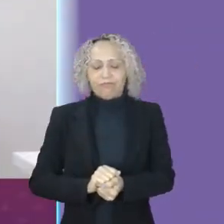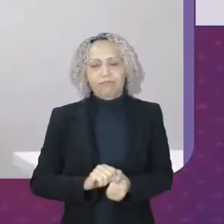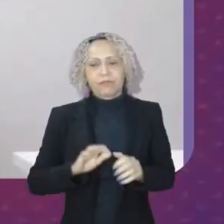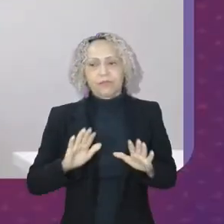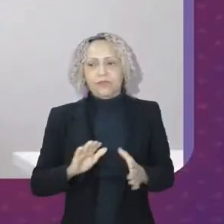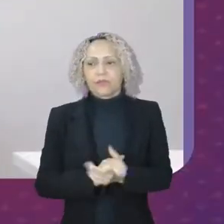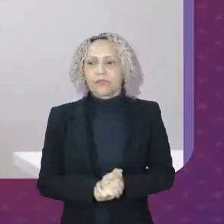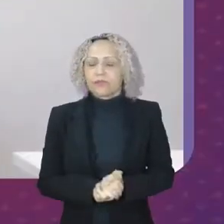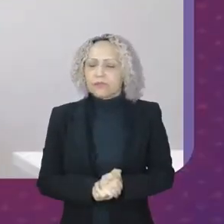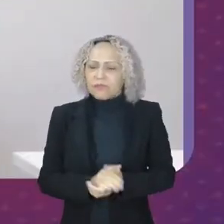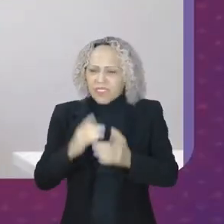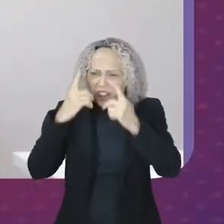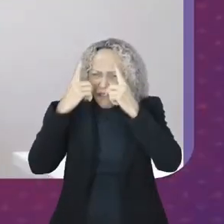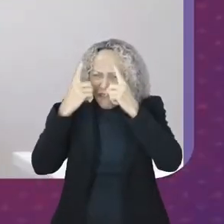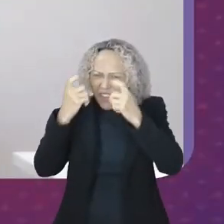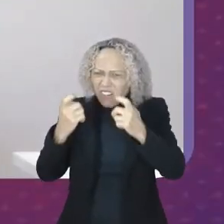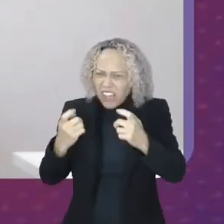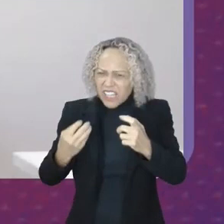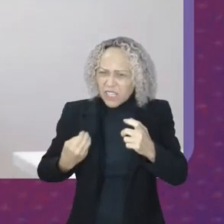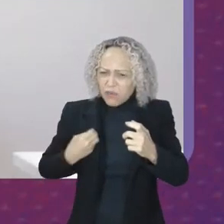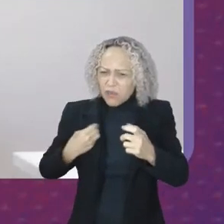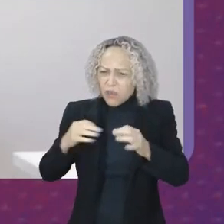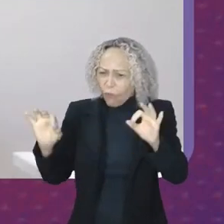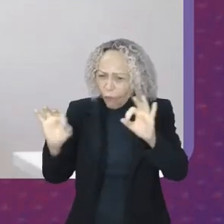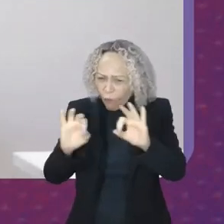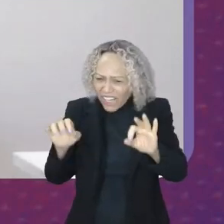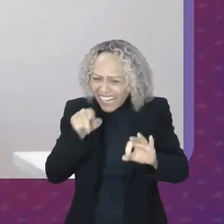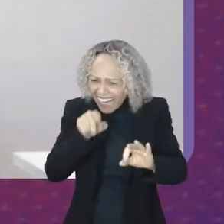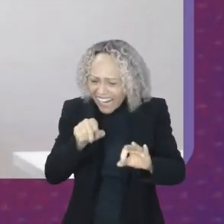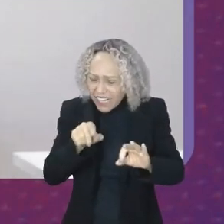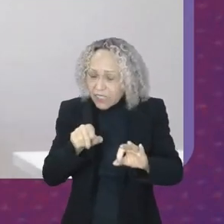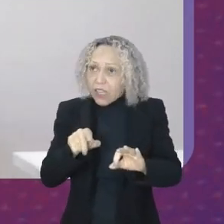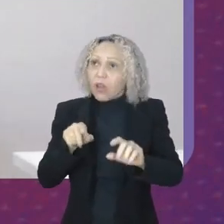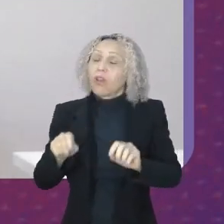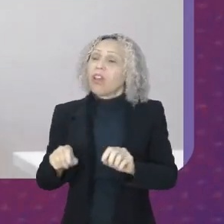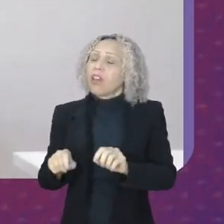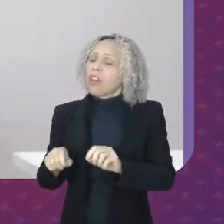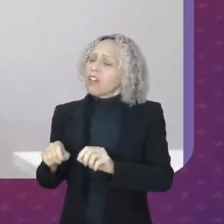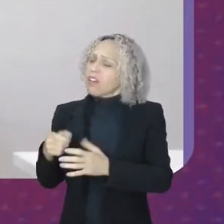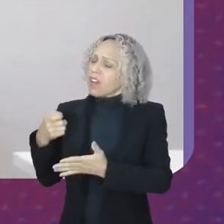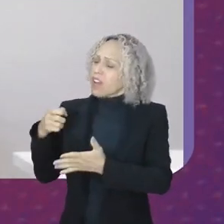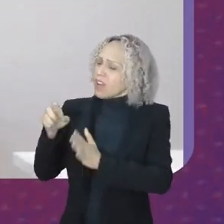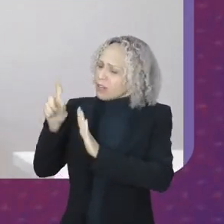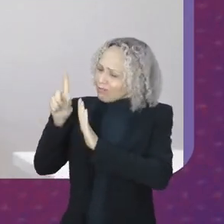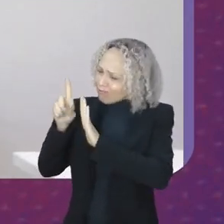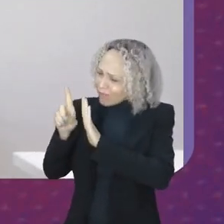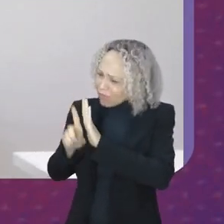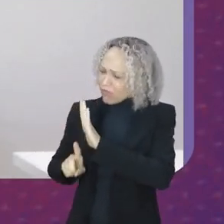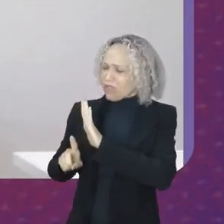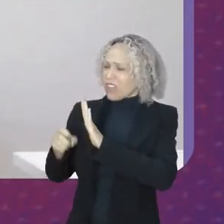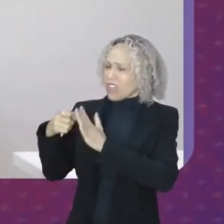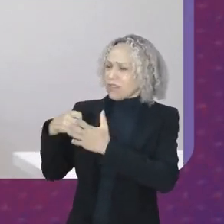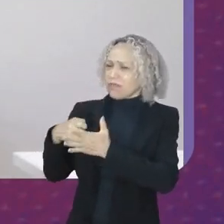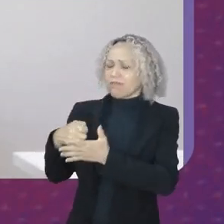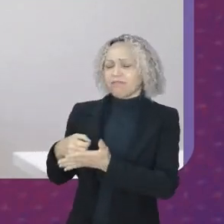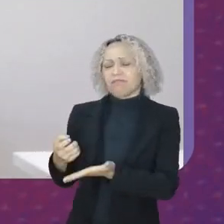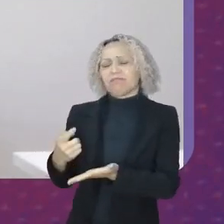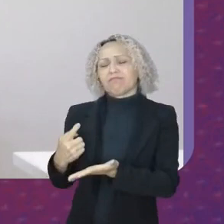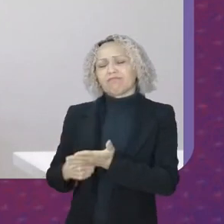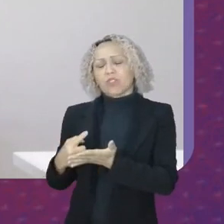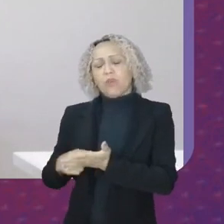Viver sem violência é um desejo das mulheres do Brasil e do mundo. Denise